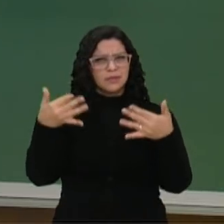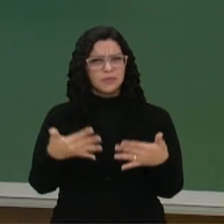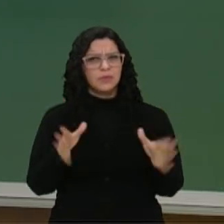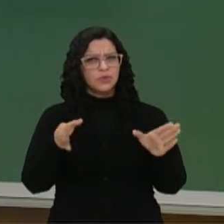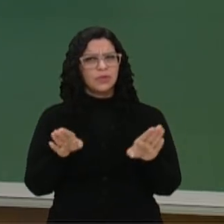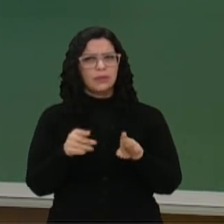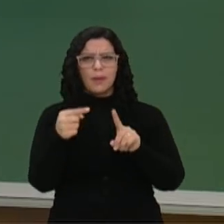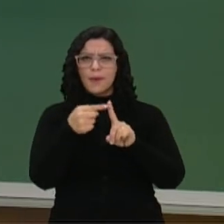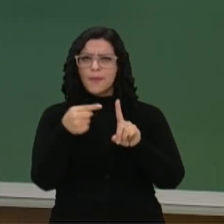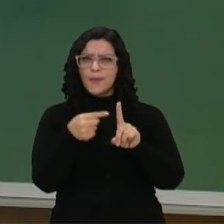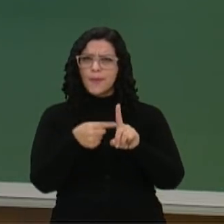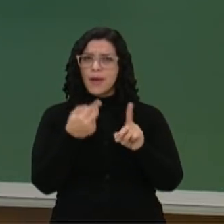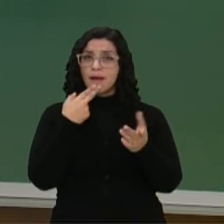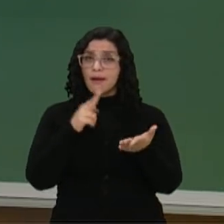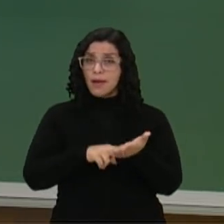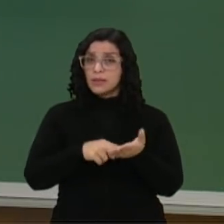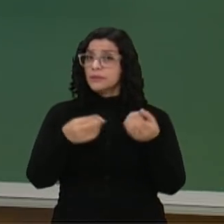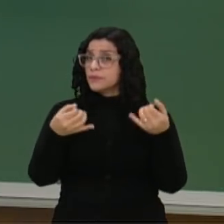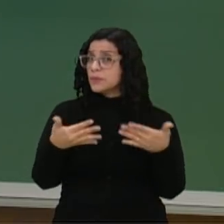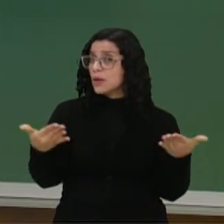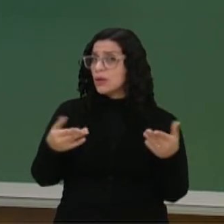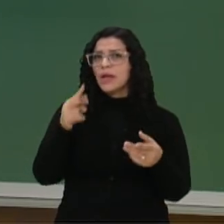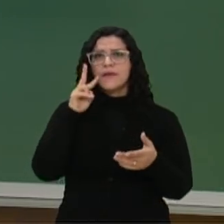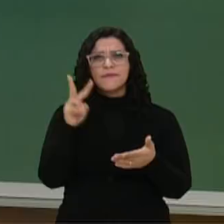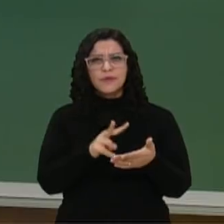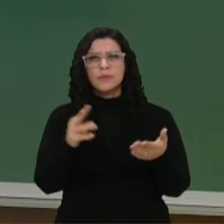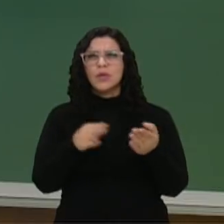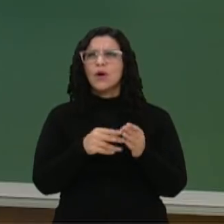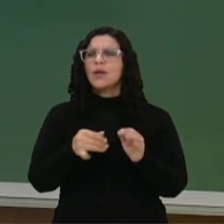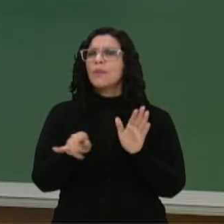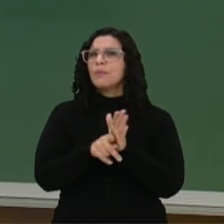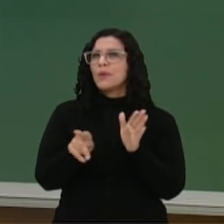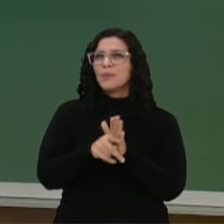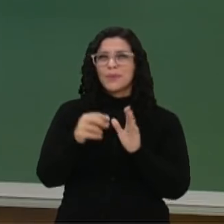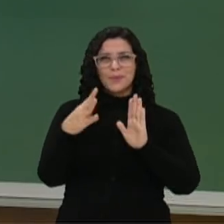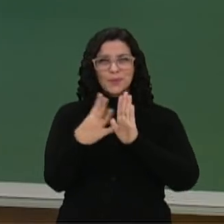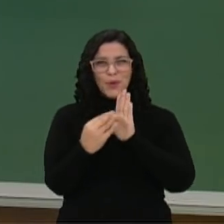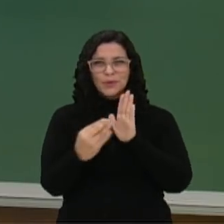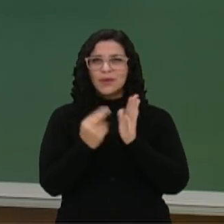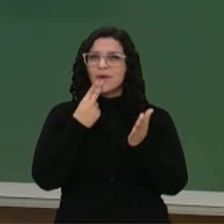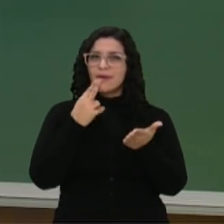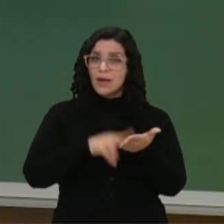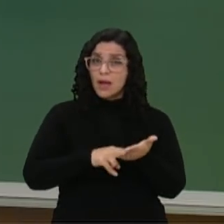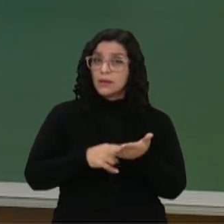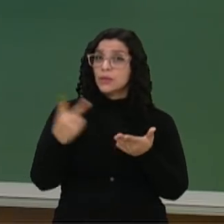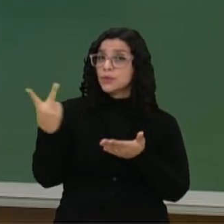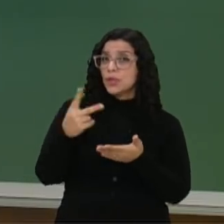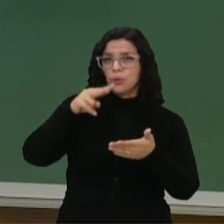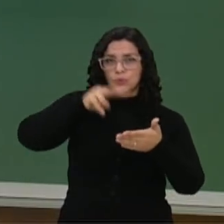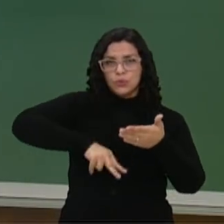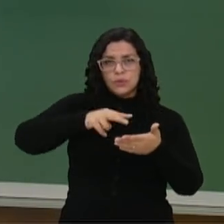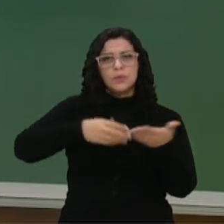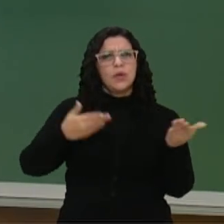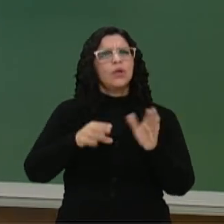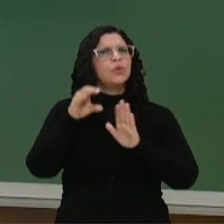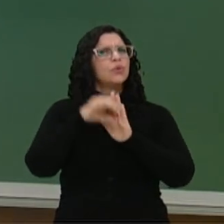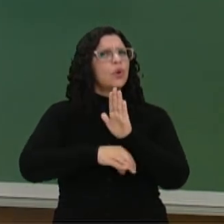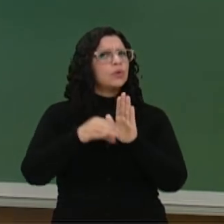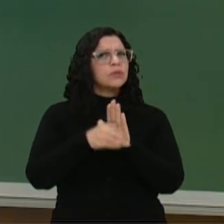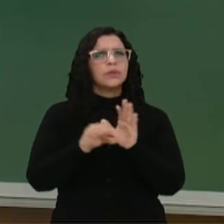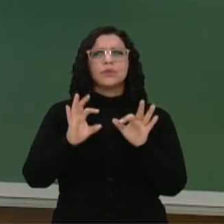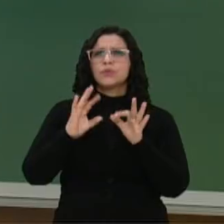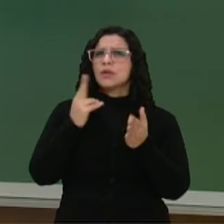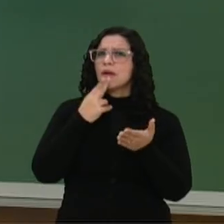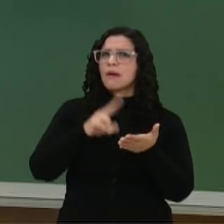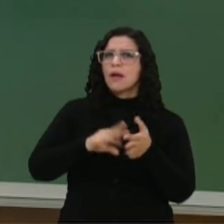algumas cartas no início do texto, né? Vimos um exemplo de carta, vimos o segundo agora, e a definição de carta aberta,